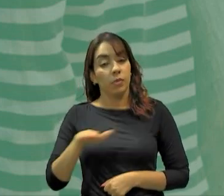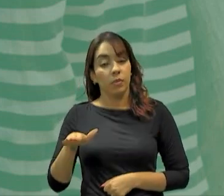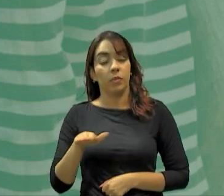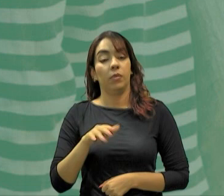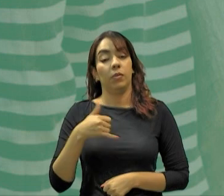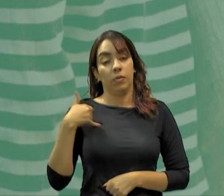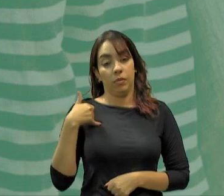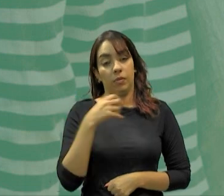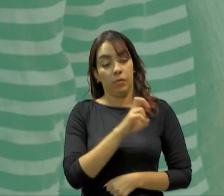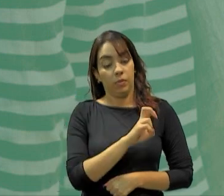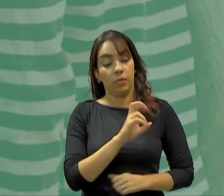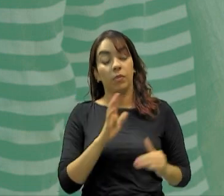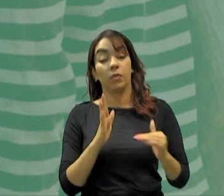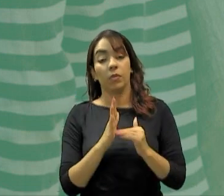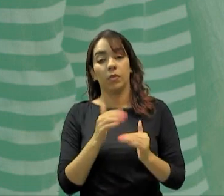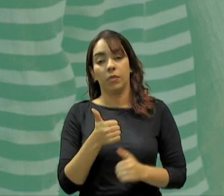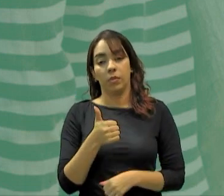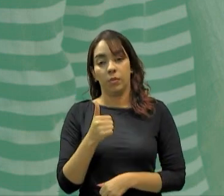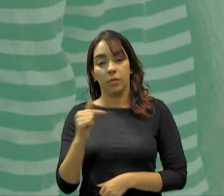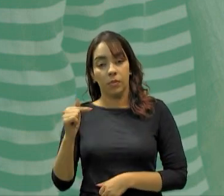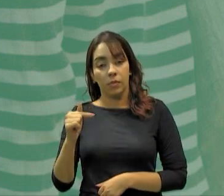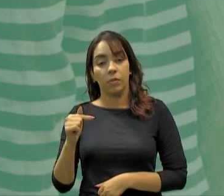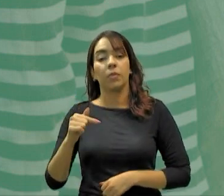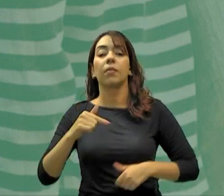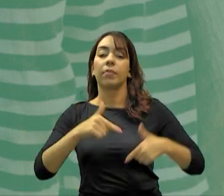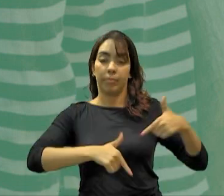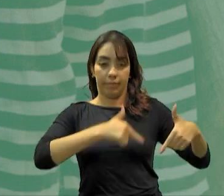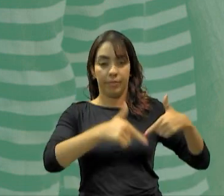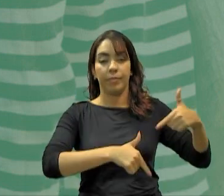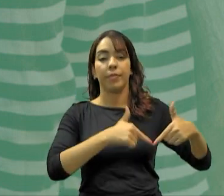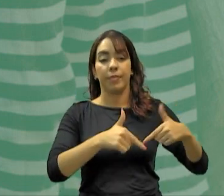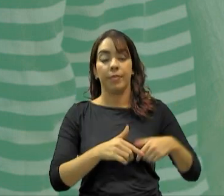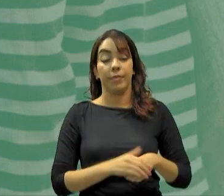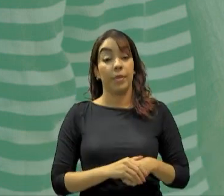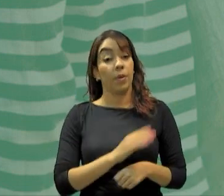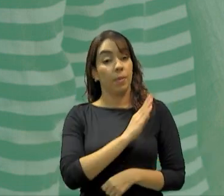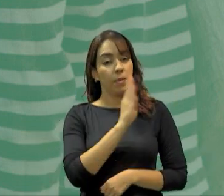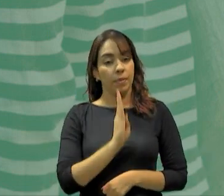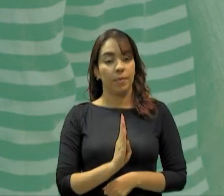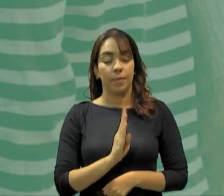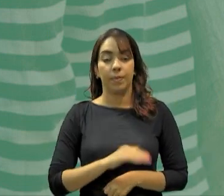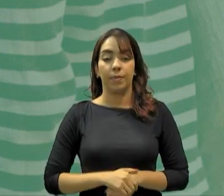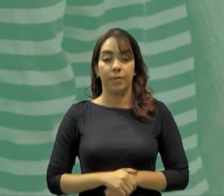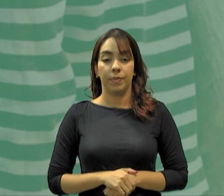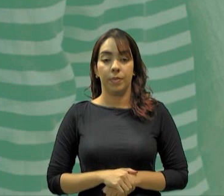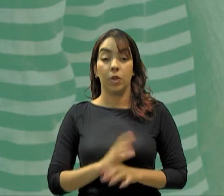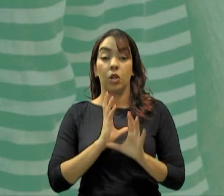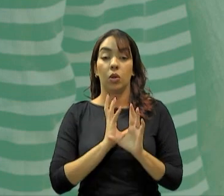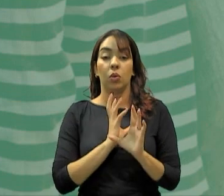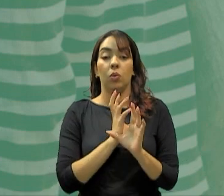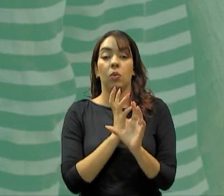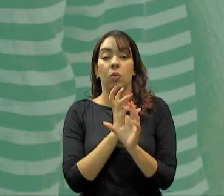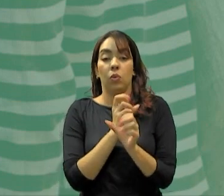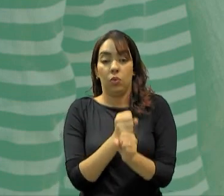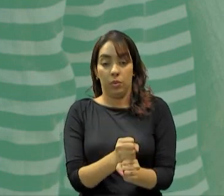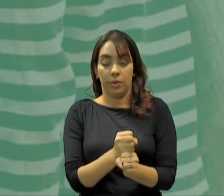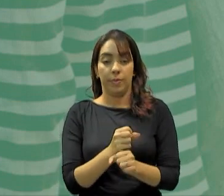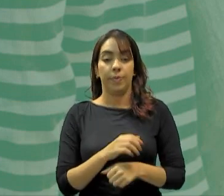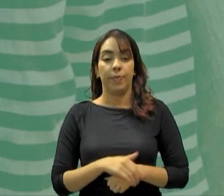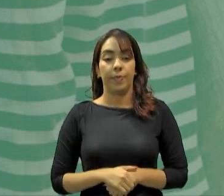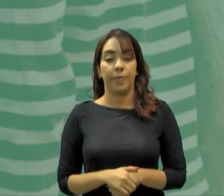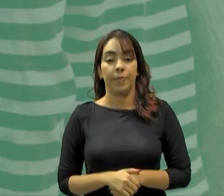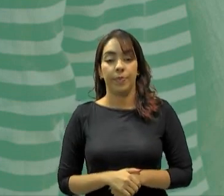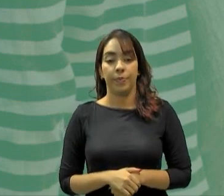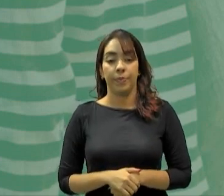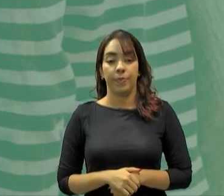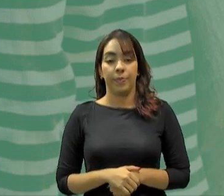17 anos estava em situação de trabalho infantil no Brasil desse Total 706.000 ocupam as